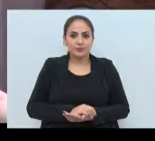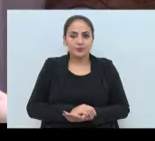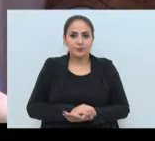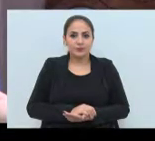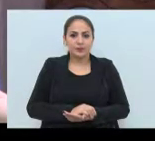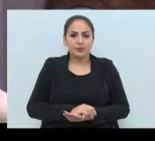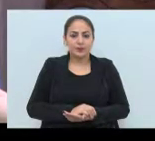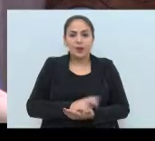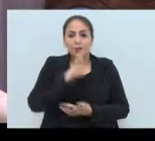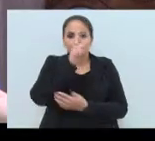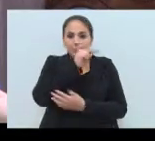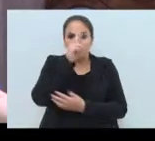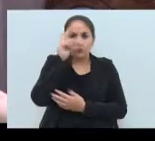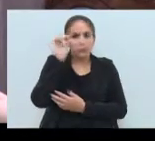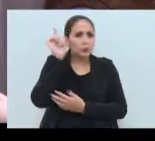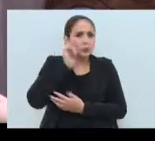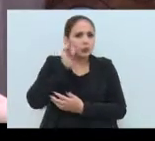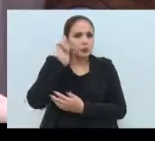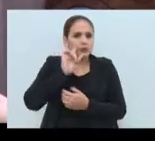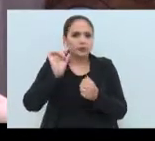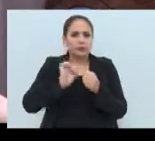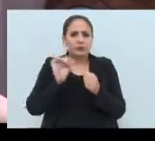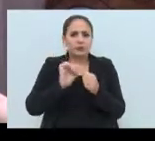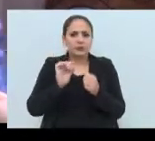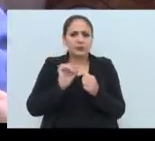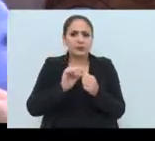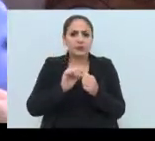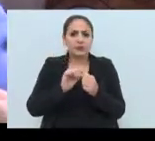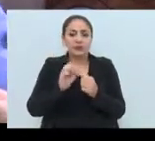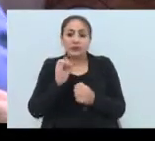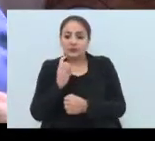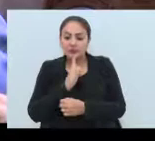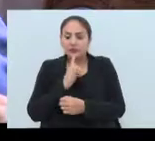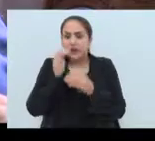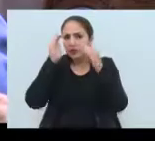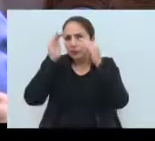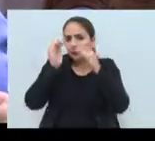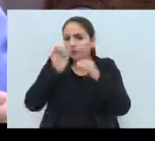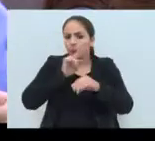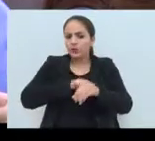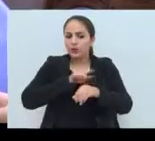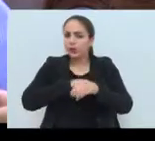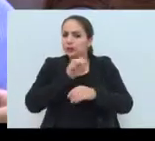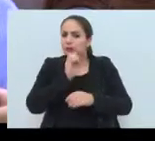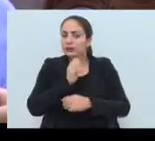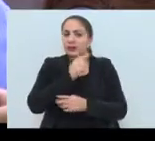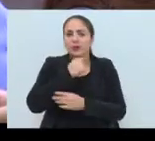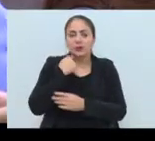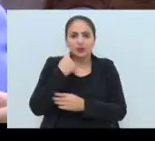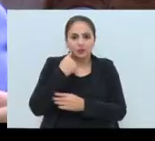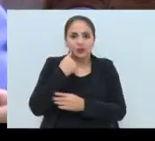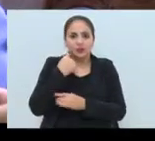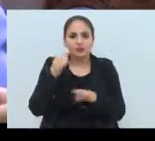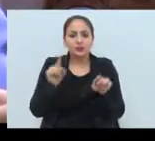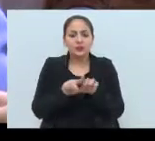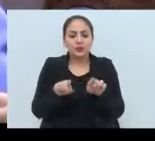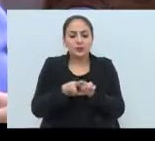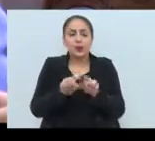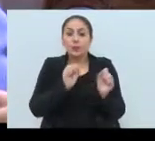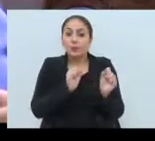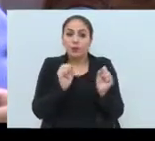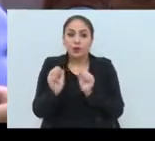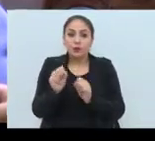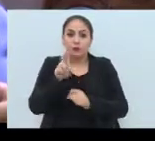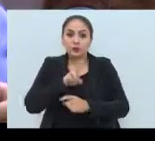Para que a prefeitura possa saber onde é que os ônibus estão, se eles estão cumprindo os horários, se eles estão atrasados, e que também se